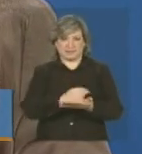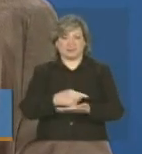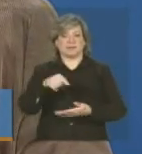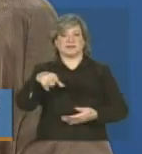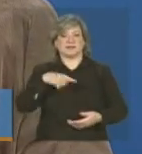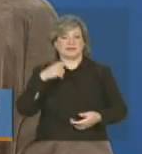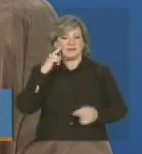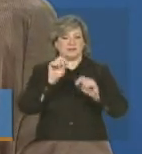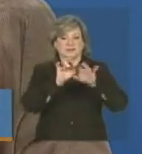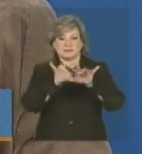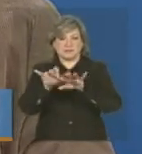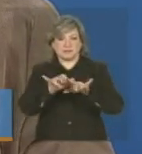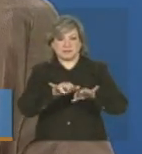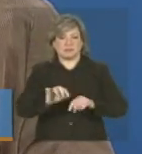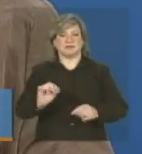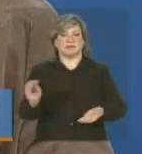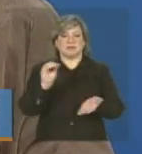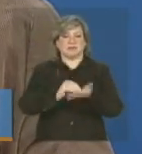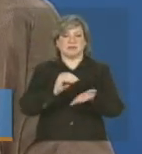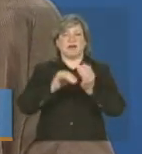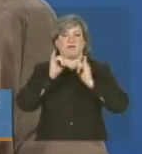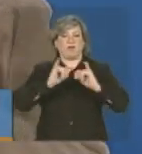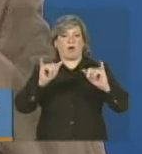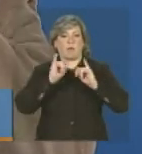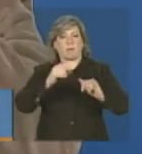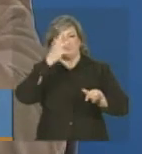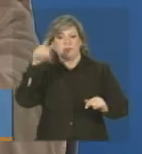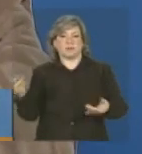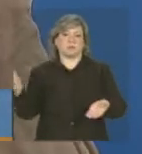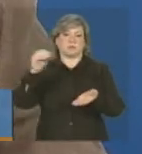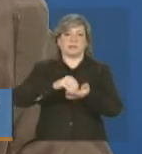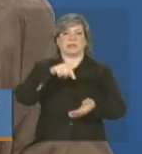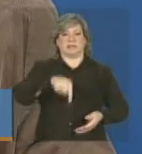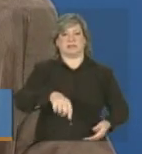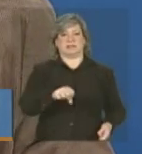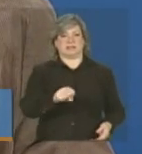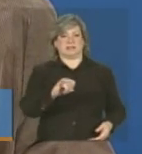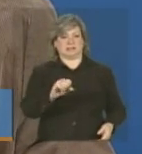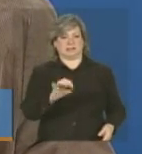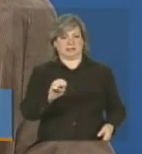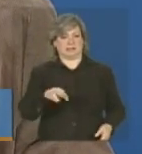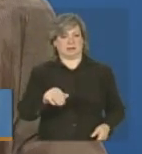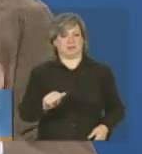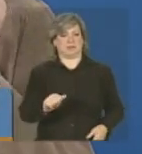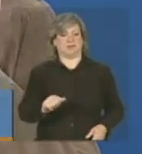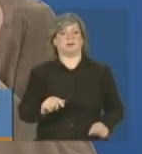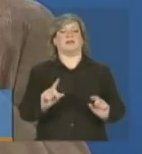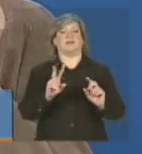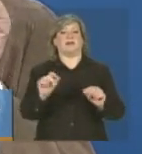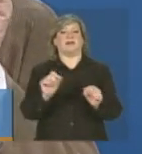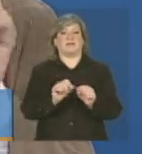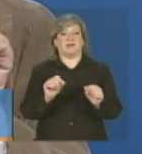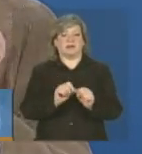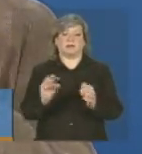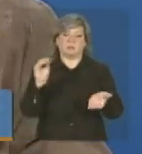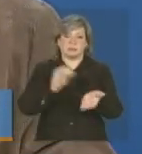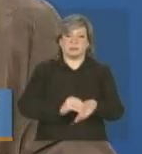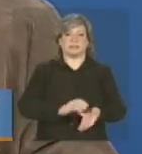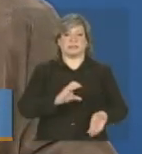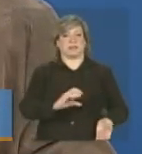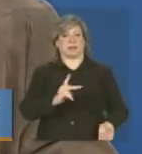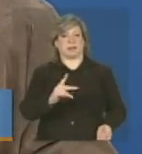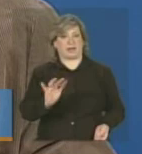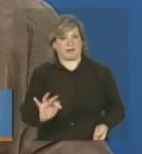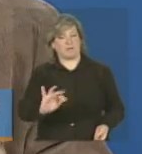informações da pessoa que você quer inserir no sistema. Você vai clicar numa pequena lupa, vai digitar o CPF, ou